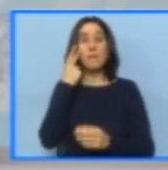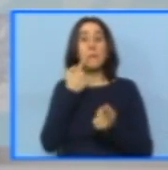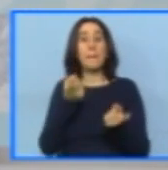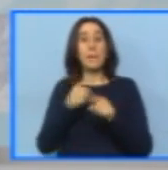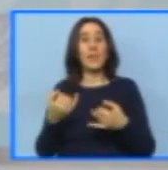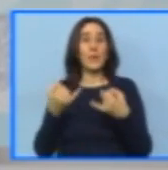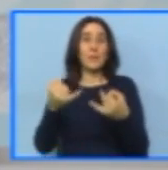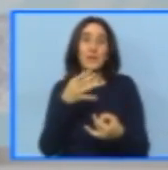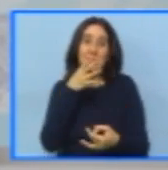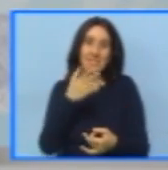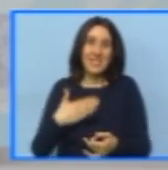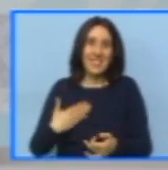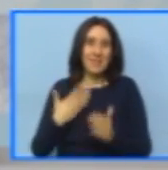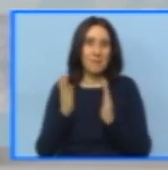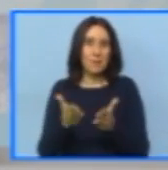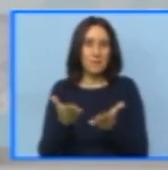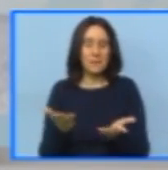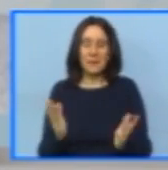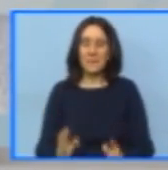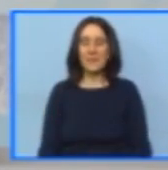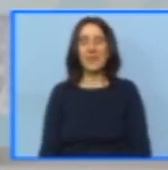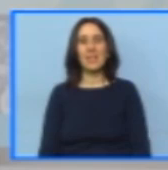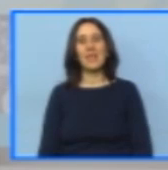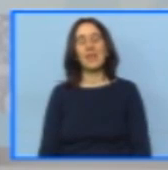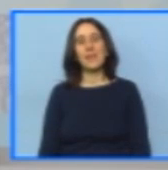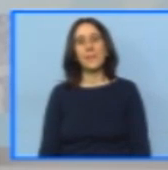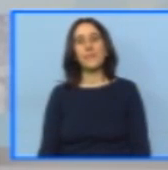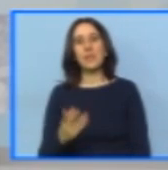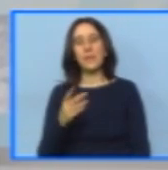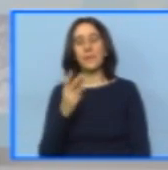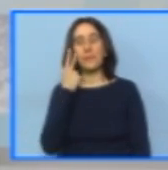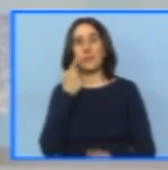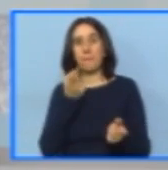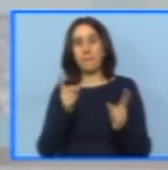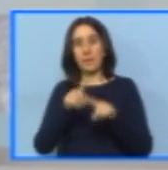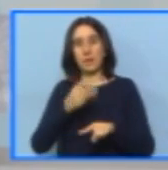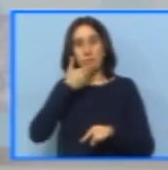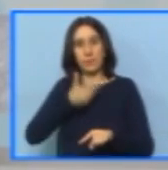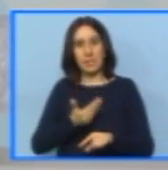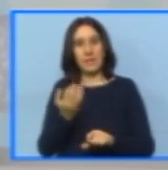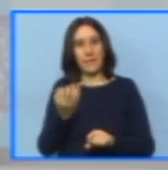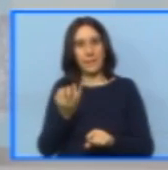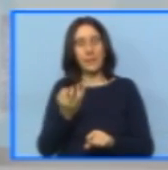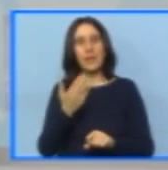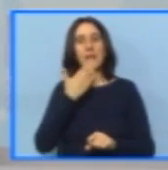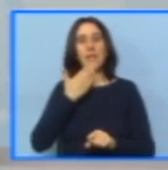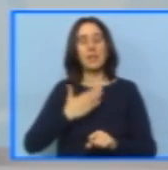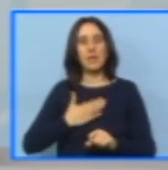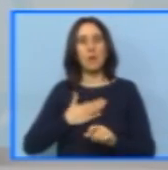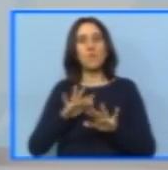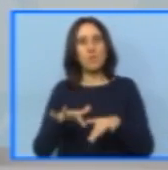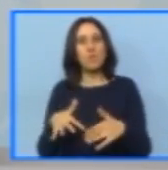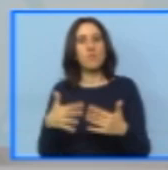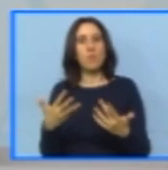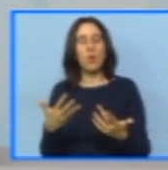volta a dizer: não tenhais medo. Bem, então a experiência da ressurreição é realmente a possibilidade